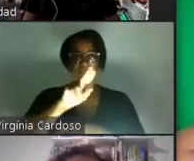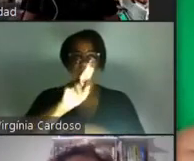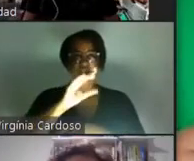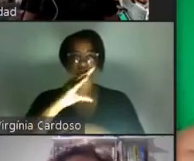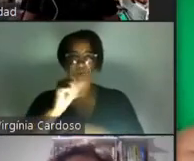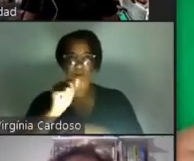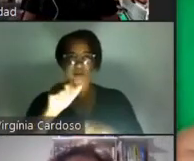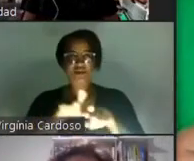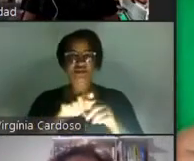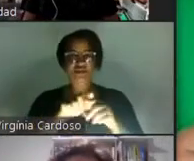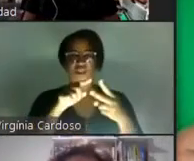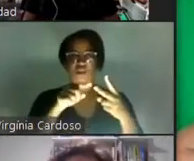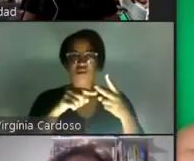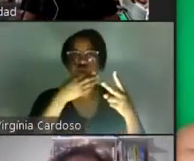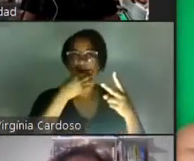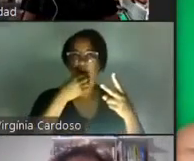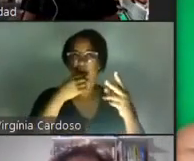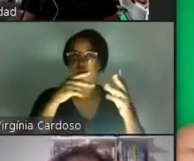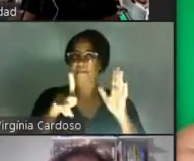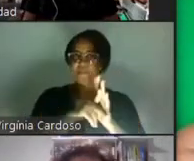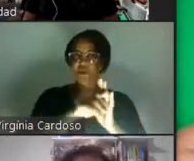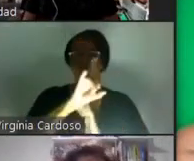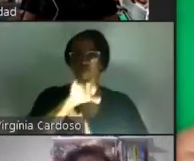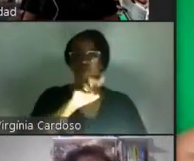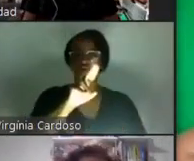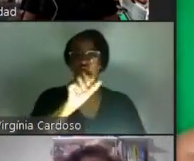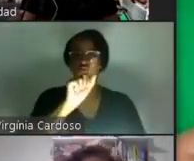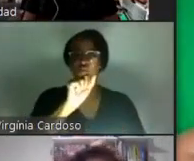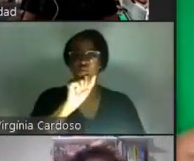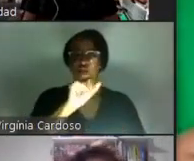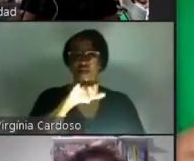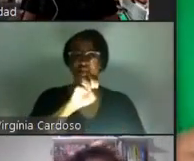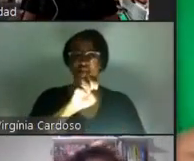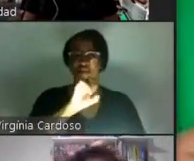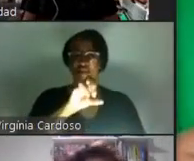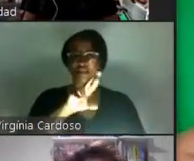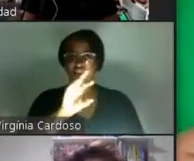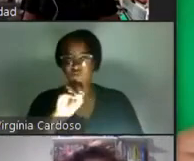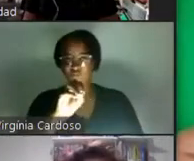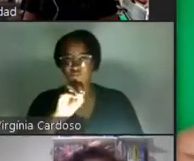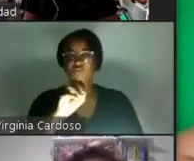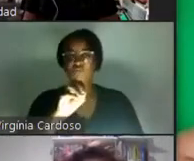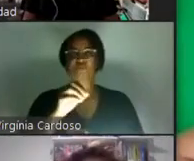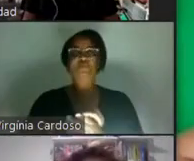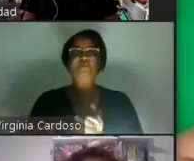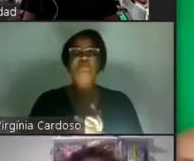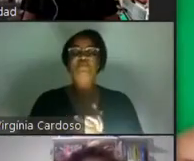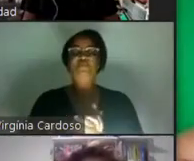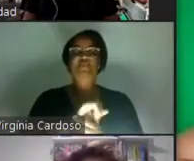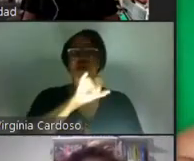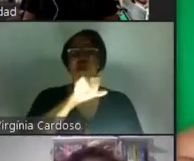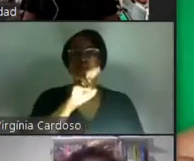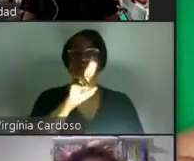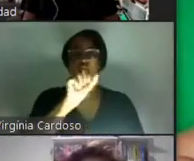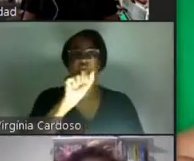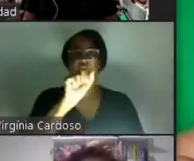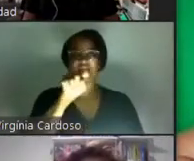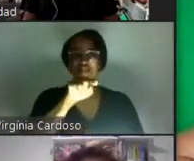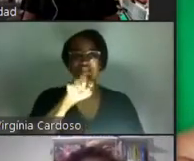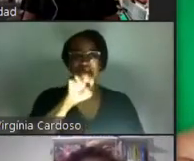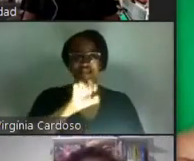dois juazeirenses aqui da Bahia, bons poetas e cantadores. Manuca já está também no céu da poesia,